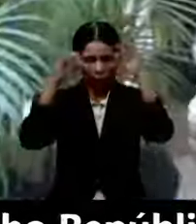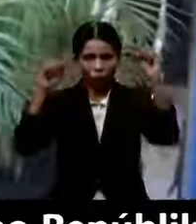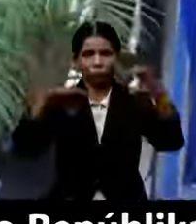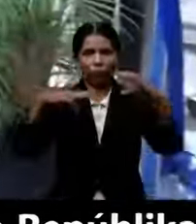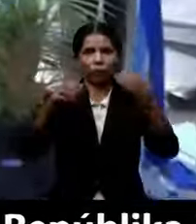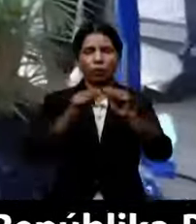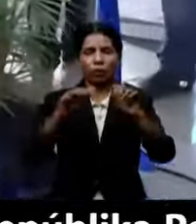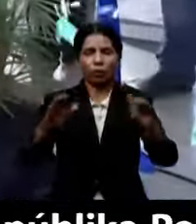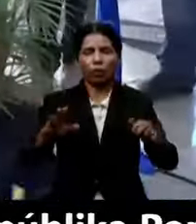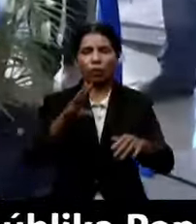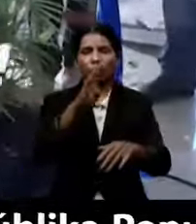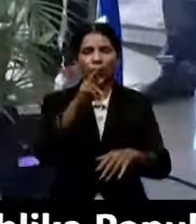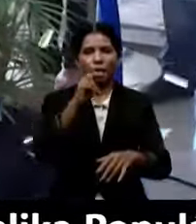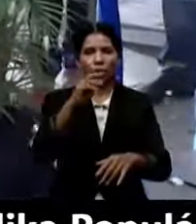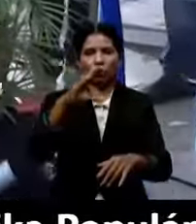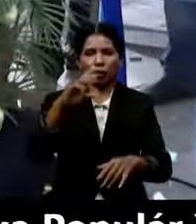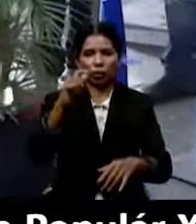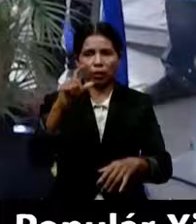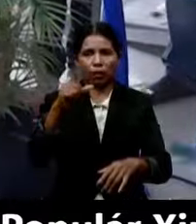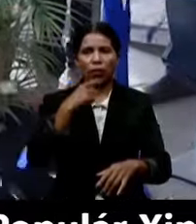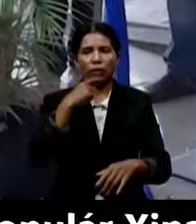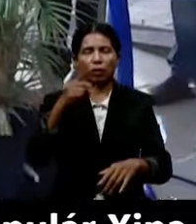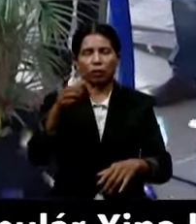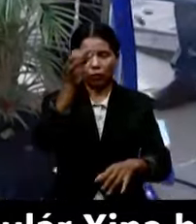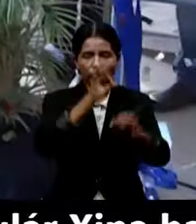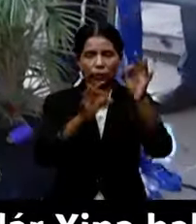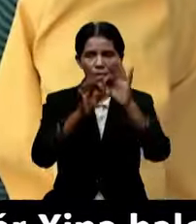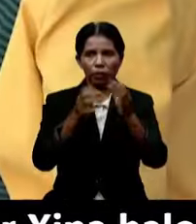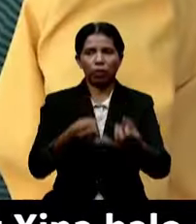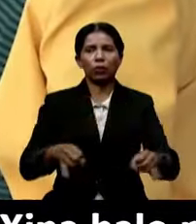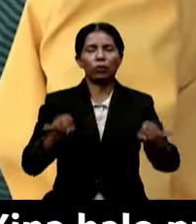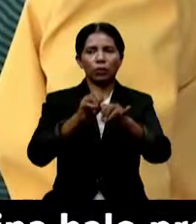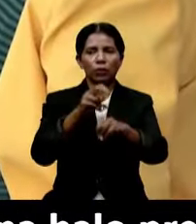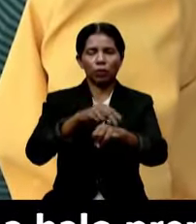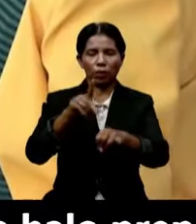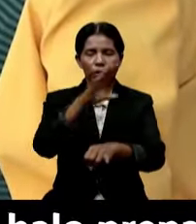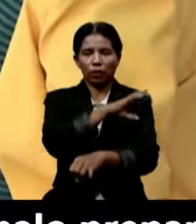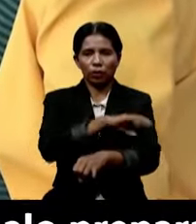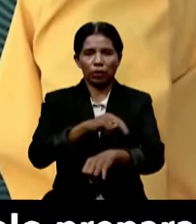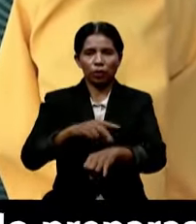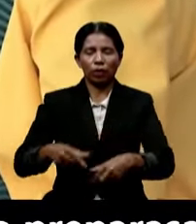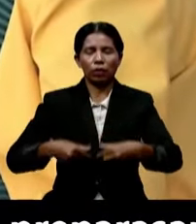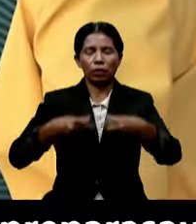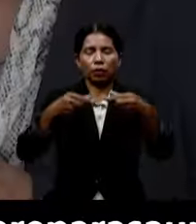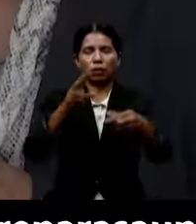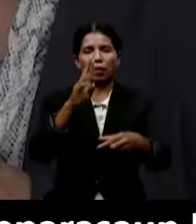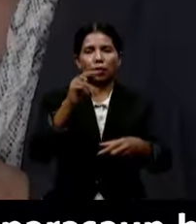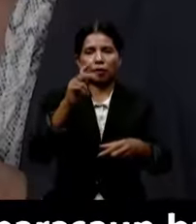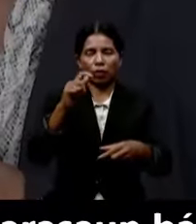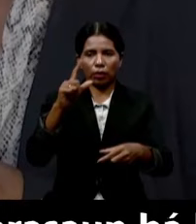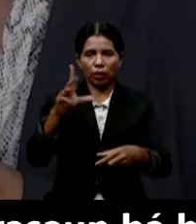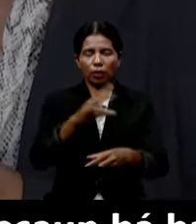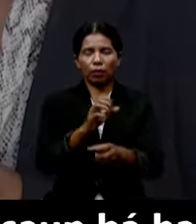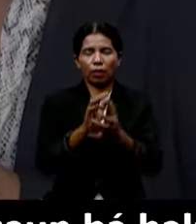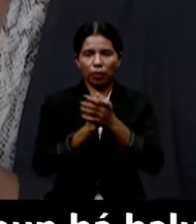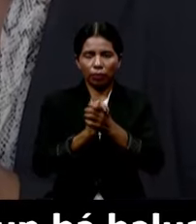Conselho de Administração BNCTLI informa, a confiança no Instituto Nacional de Segurança Social FOBA BNCTLI, né, espera